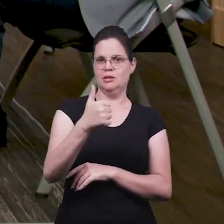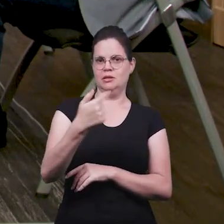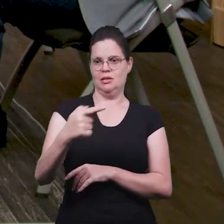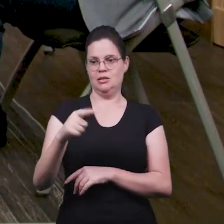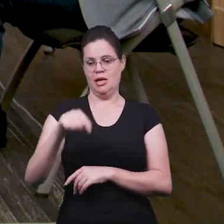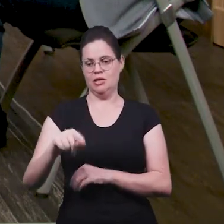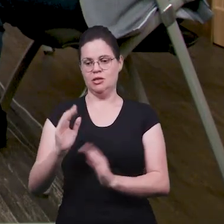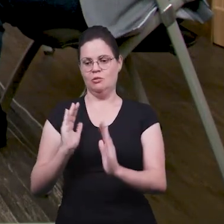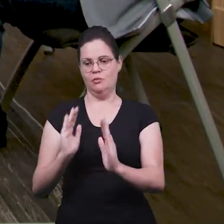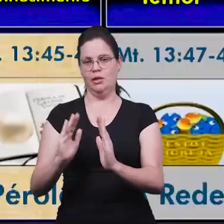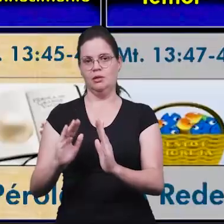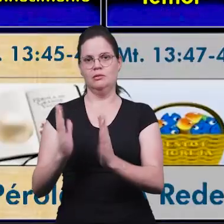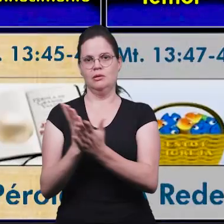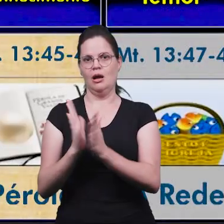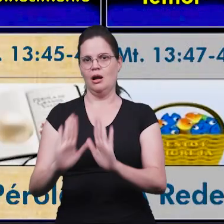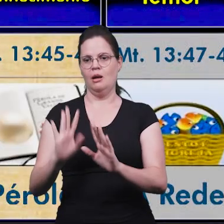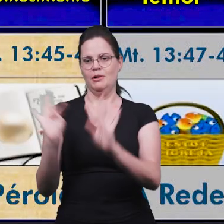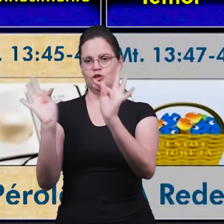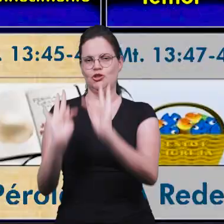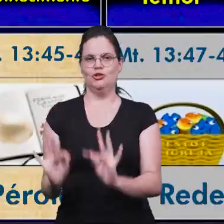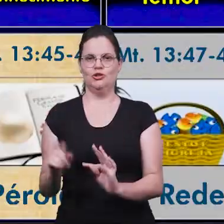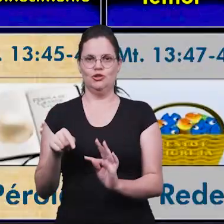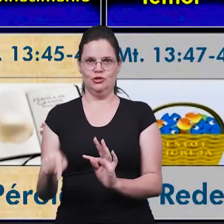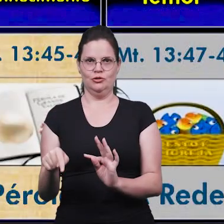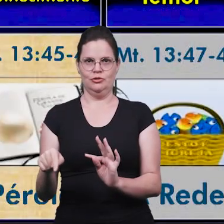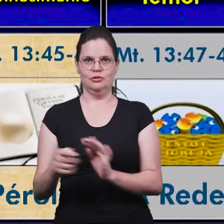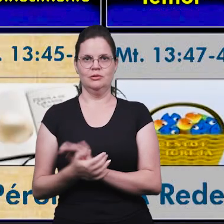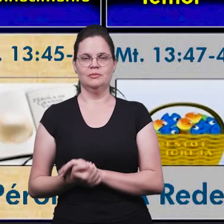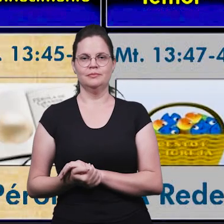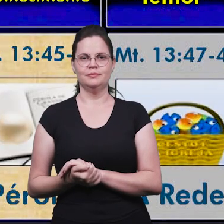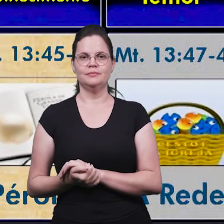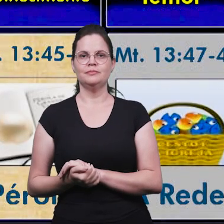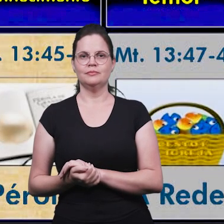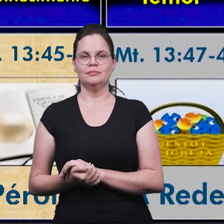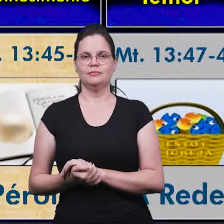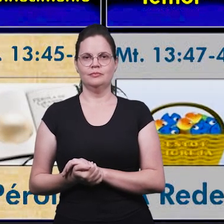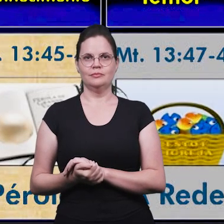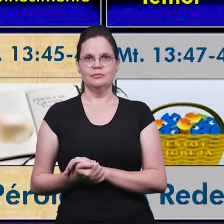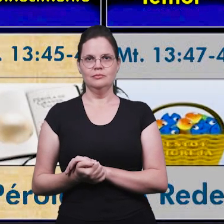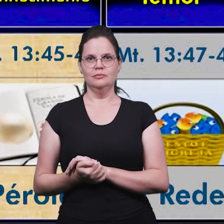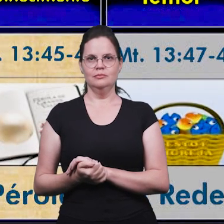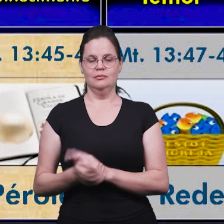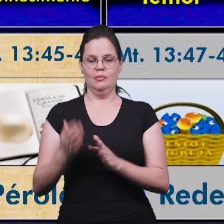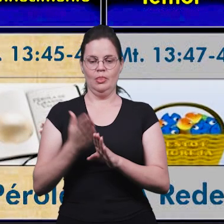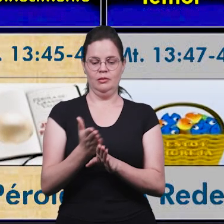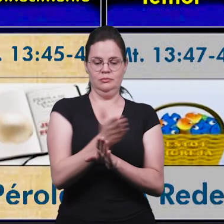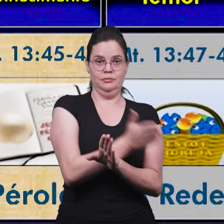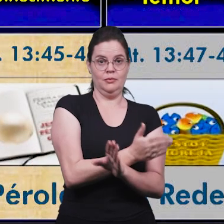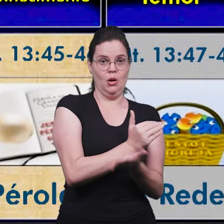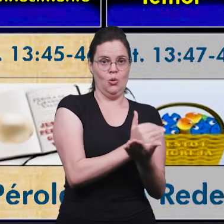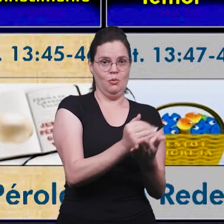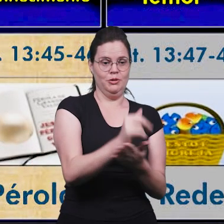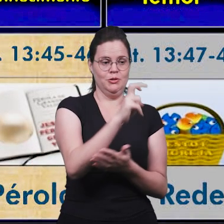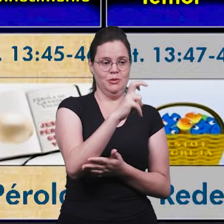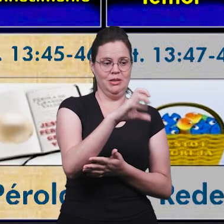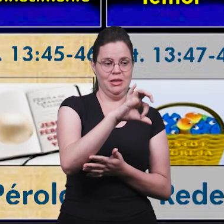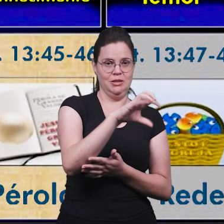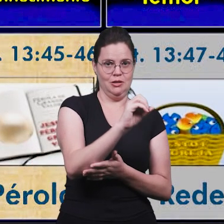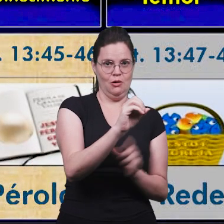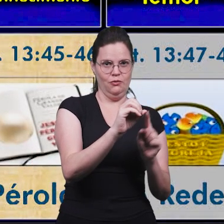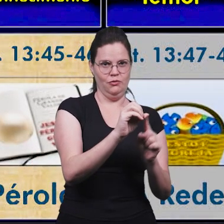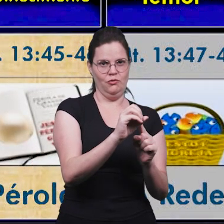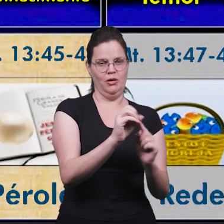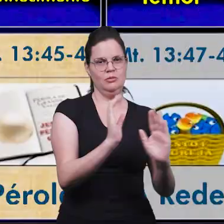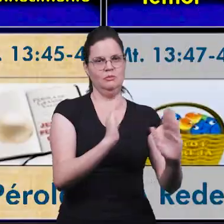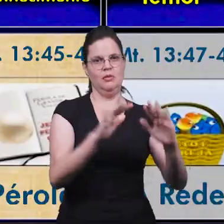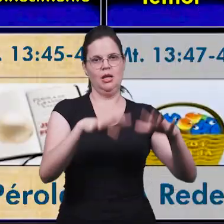termina Tiatira, a parte profética, esse período de Tiatira. Então começou em 590, profeticamente, a Idade